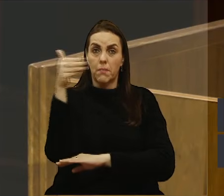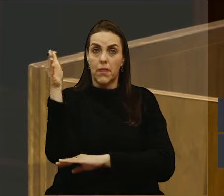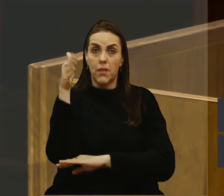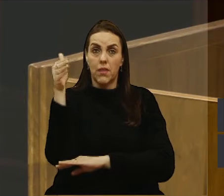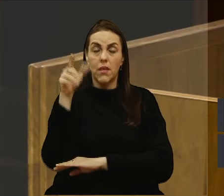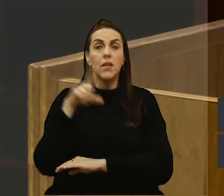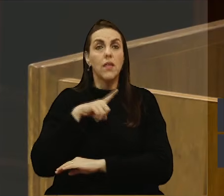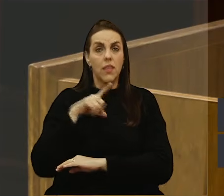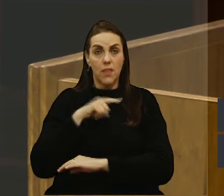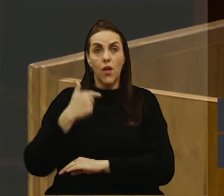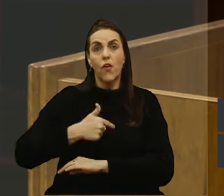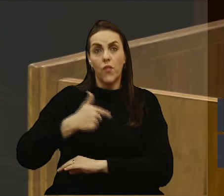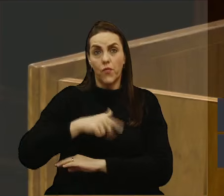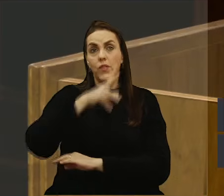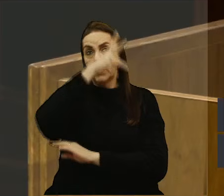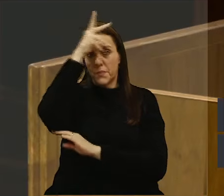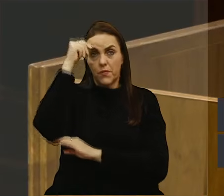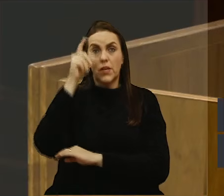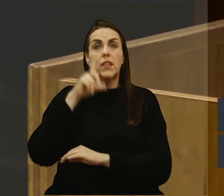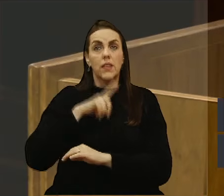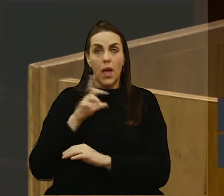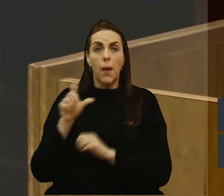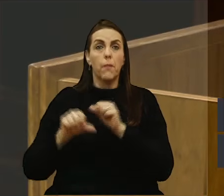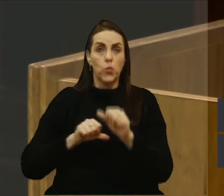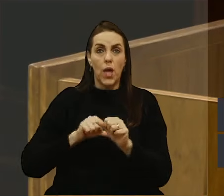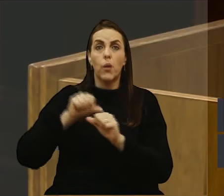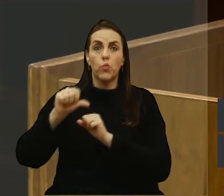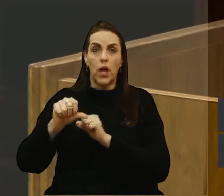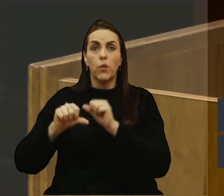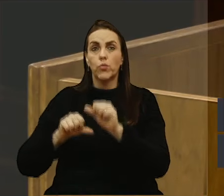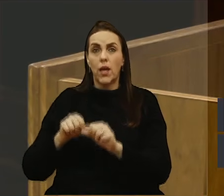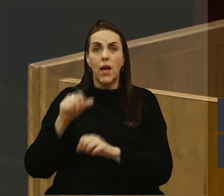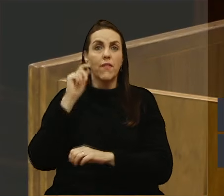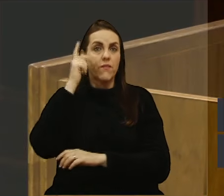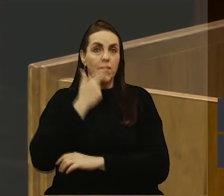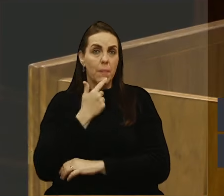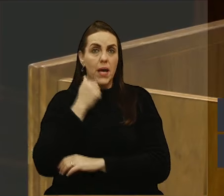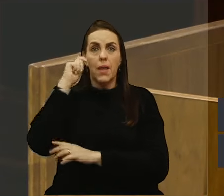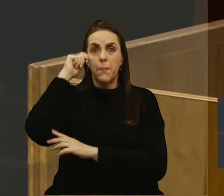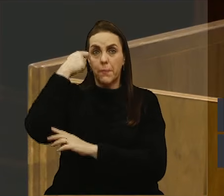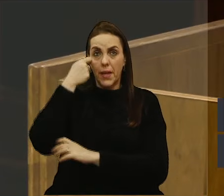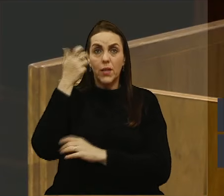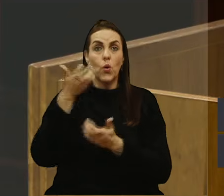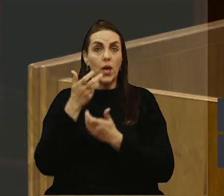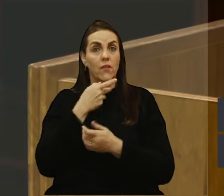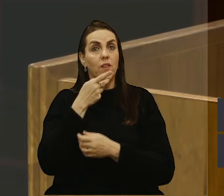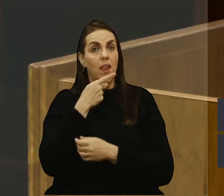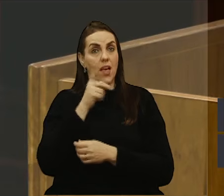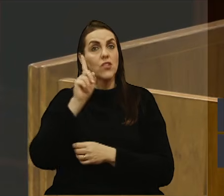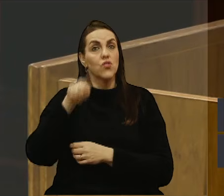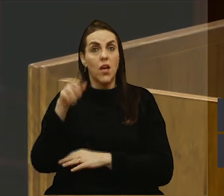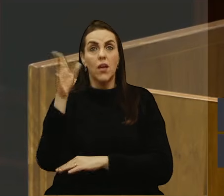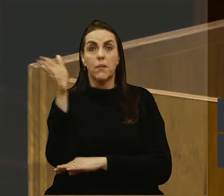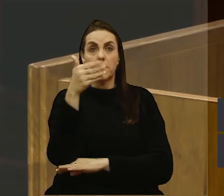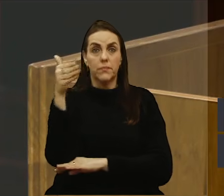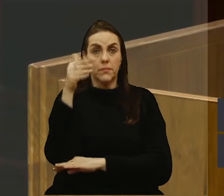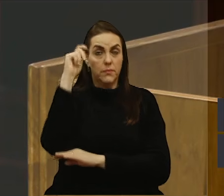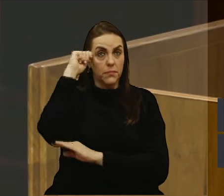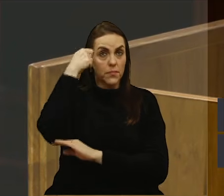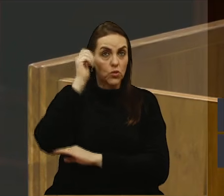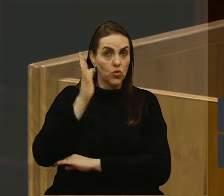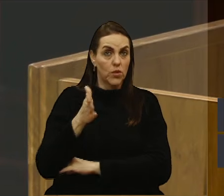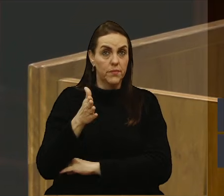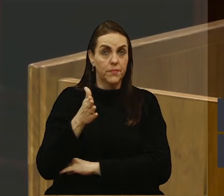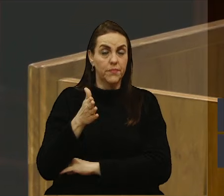enquanto vice-prefeito, mudando as bandeiras, vermelha, preta, enfim. Eu quero dizer que nós já estamos na bandeira preta,